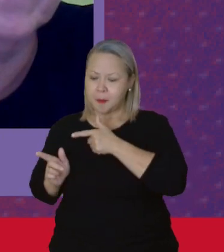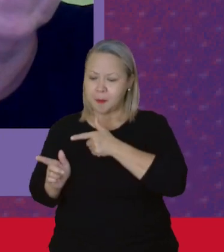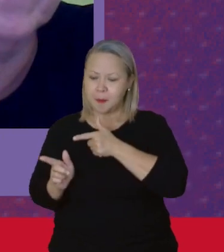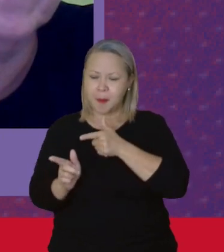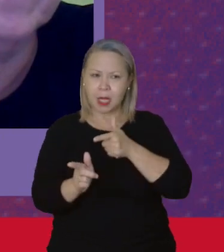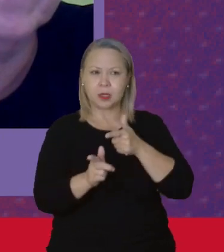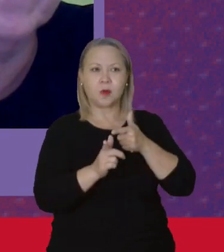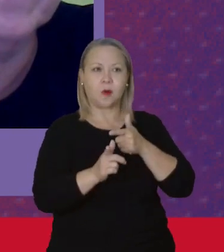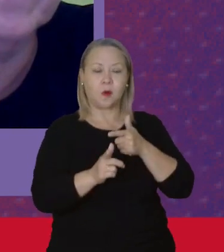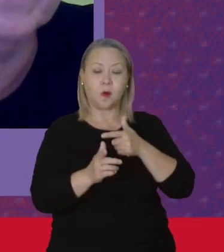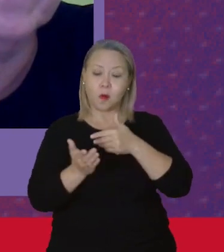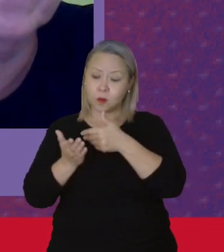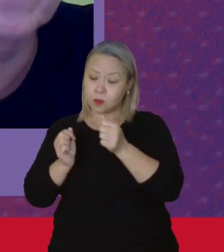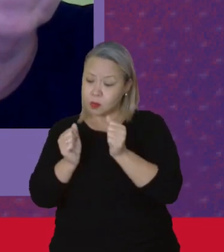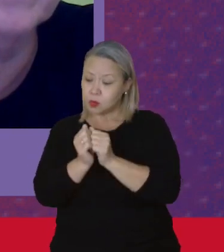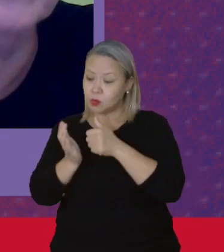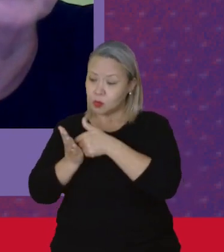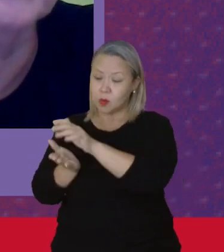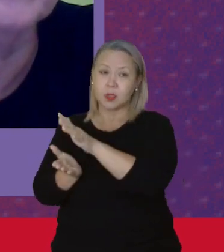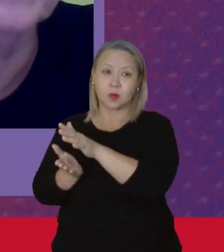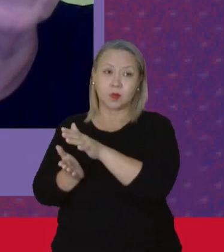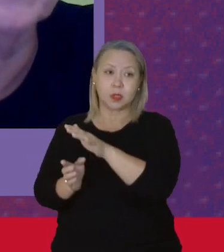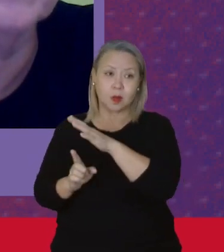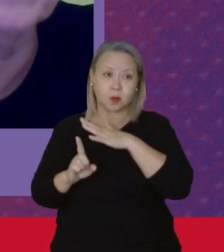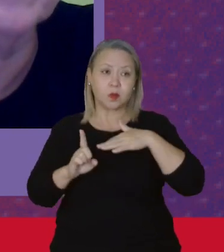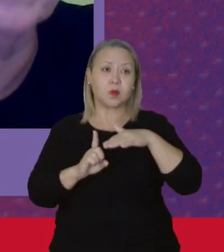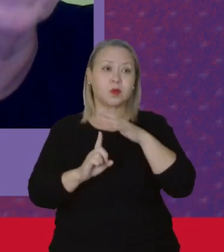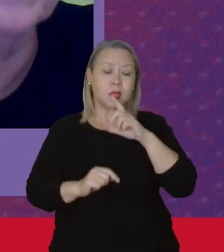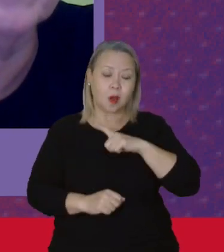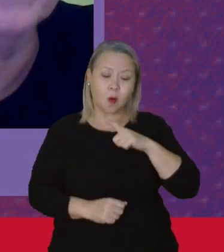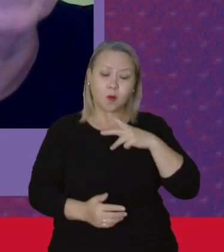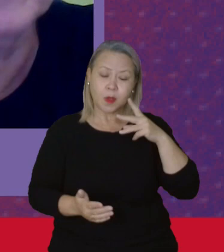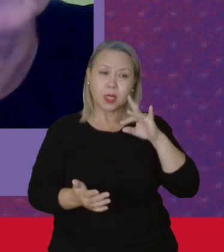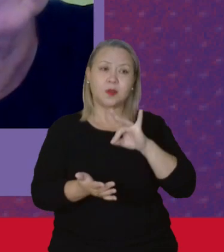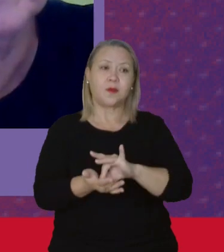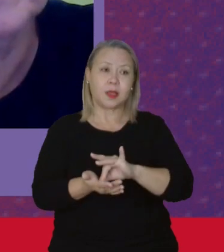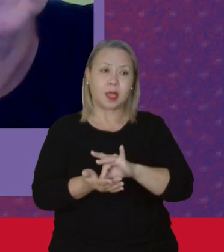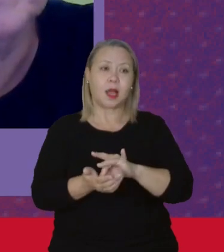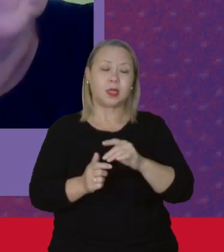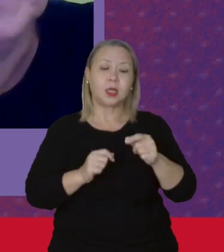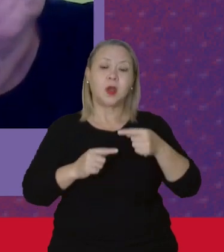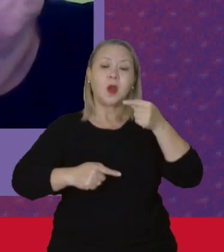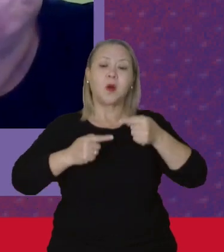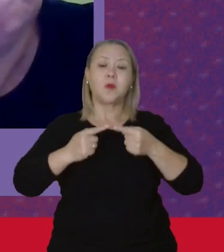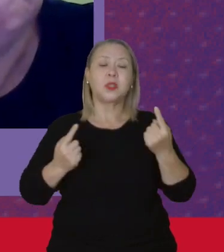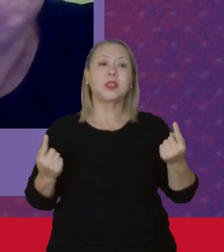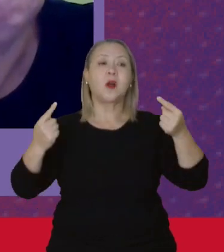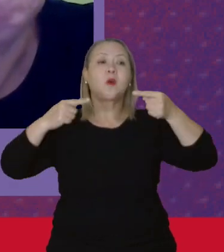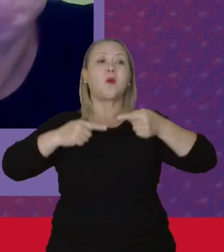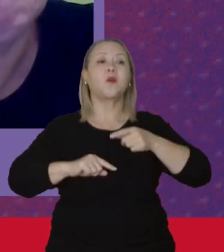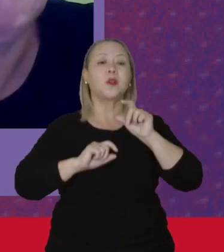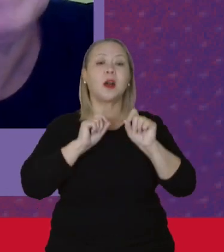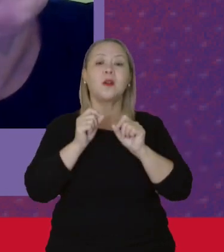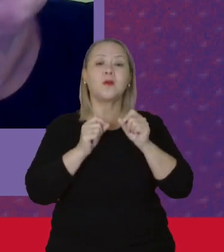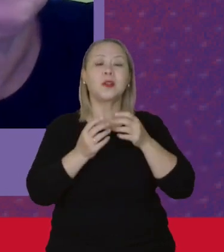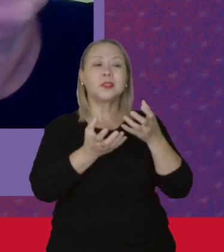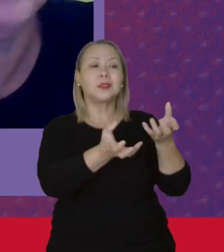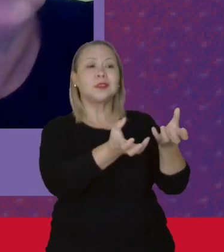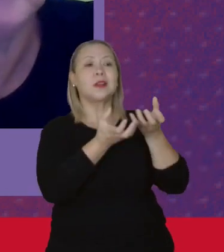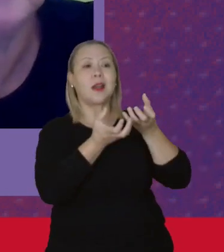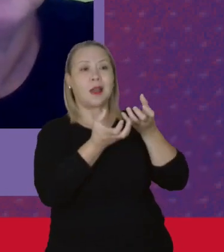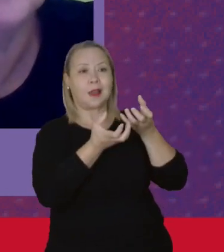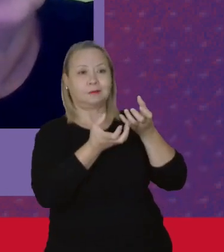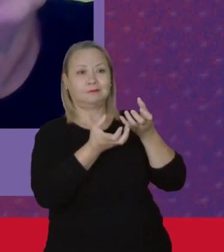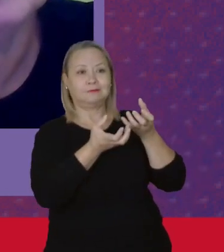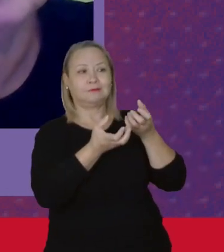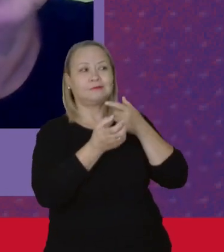a exclusão social, a gente tem, de fato, uma política que é contrária ao que a gente busca na saúde, que a